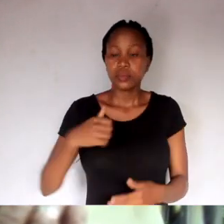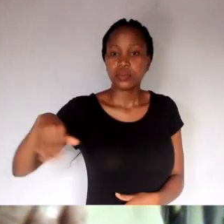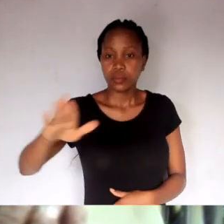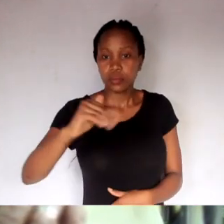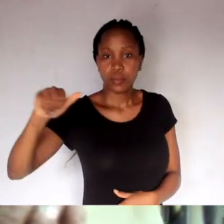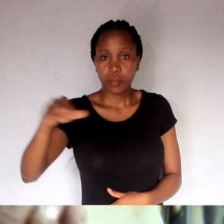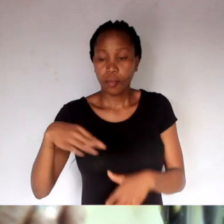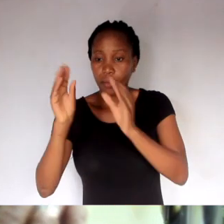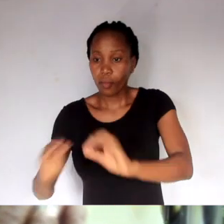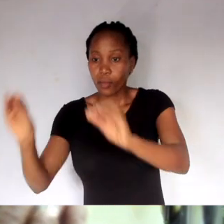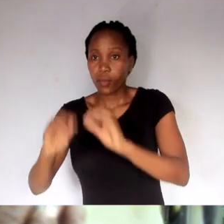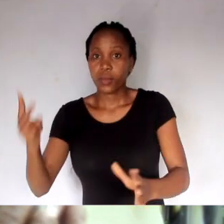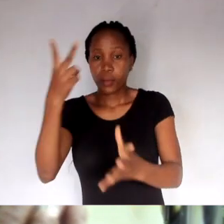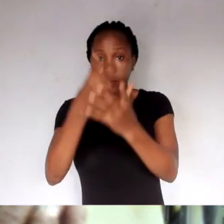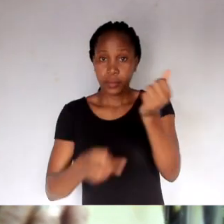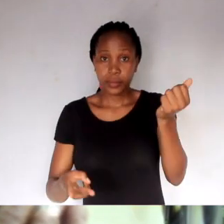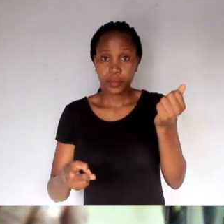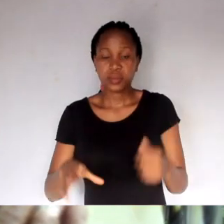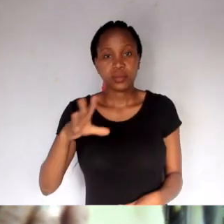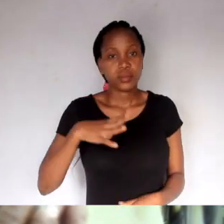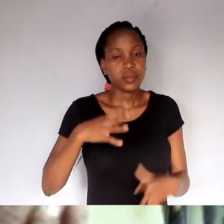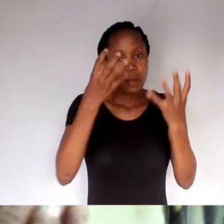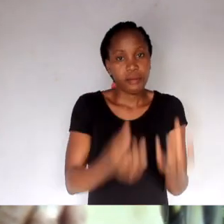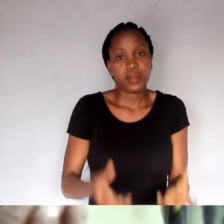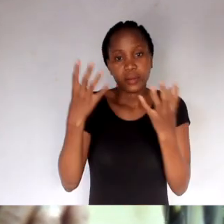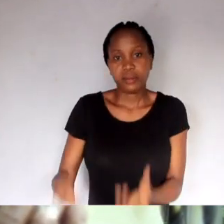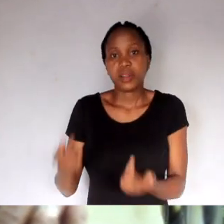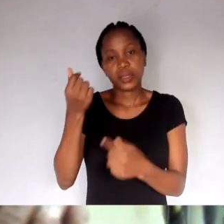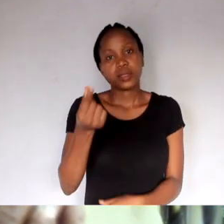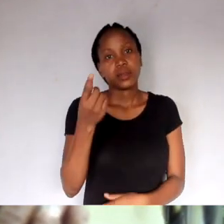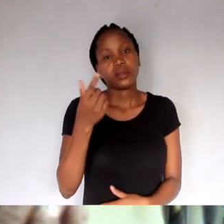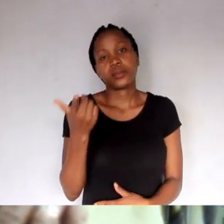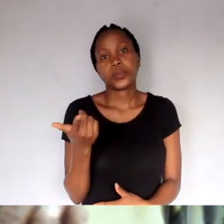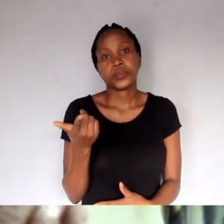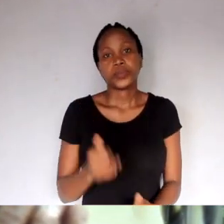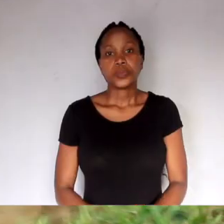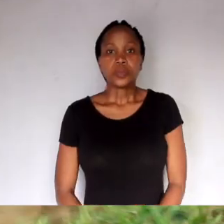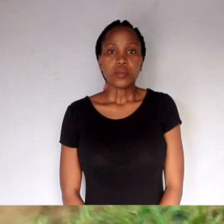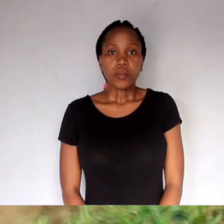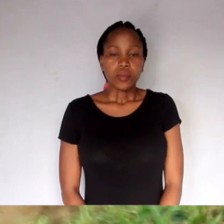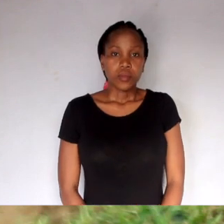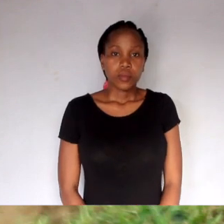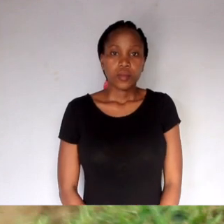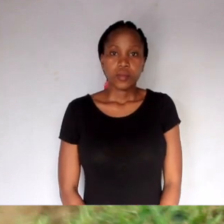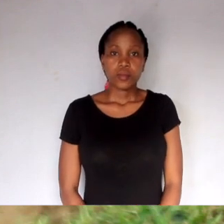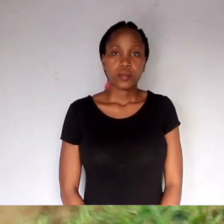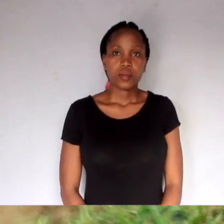educação inclusiva tem poucos ou quase nenhum fundos para ser devidamente implementado.